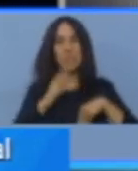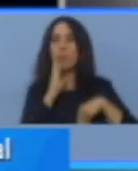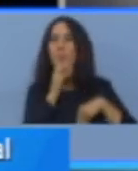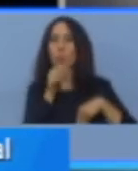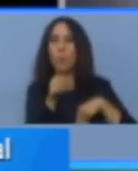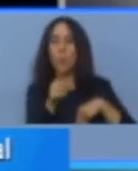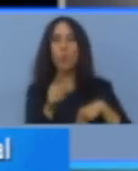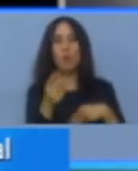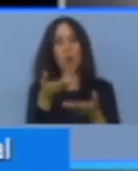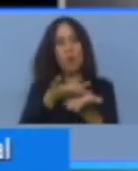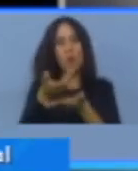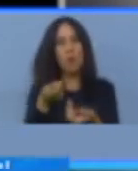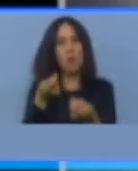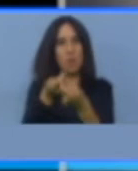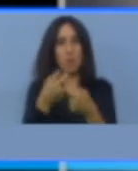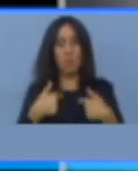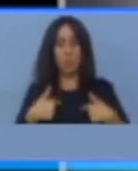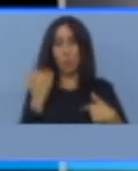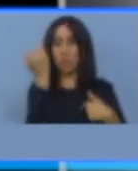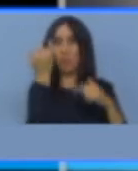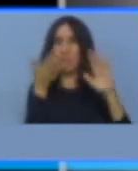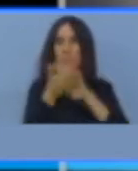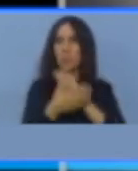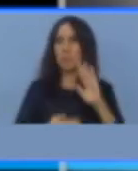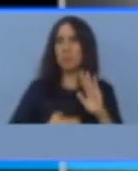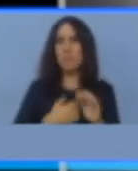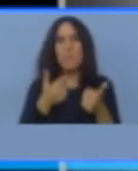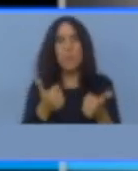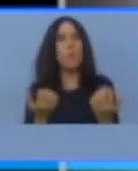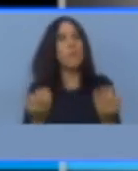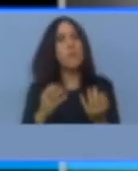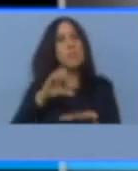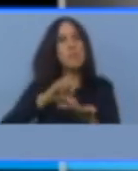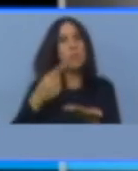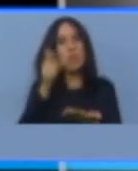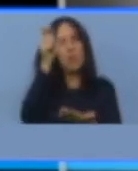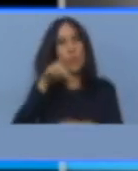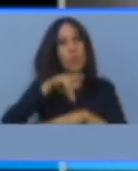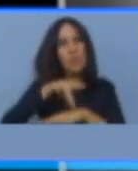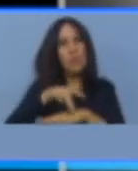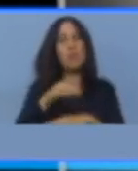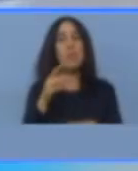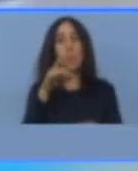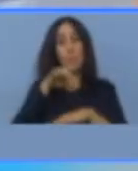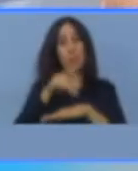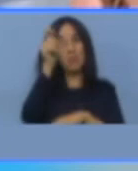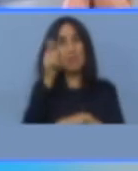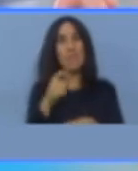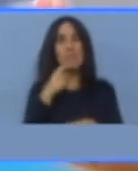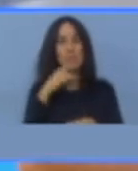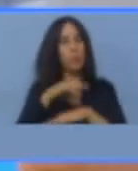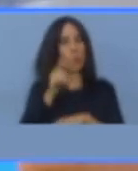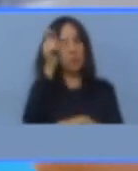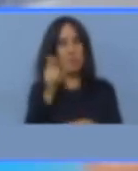esquema de referência do outro, é uma coisa que quando eu cheguei à instituição senti, bom, realmente há uma centralidade no utente. E quando se dizia no utente, é desde o utente